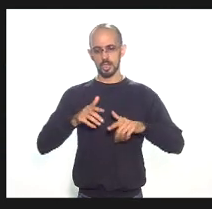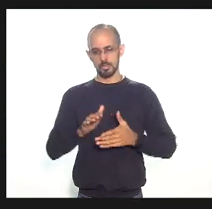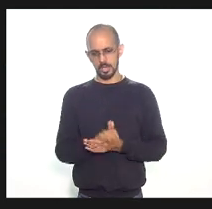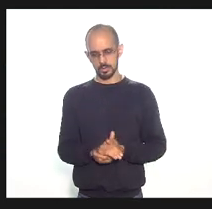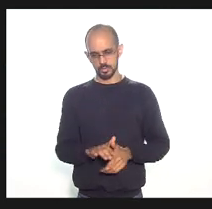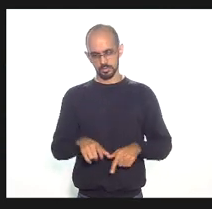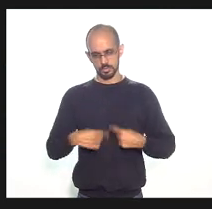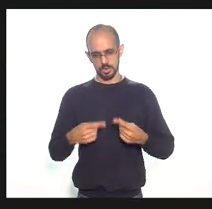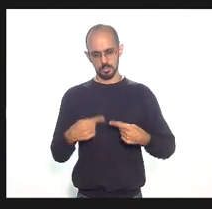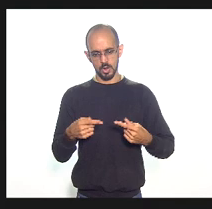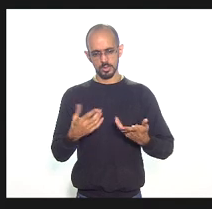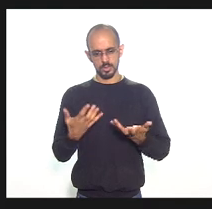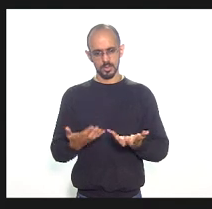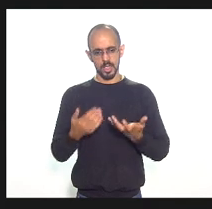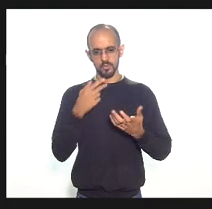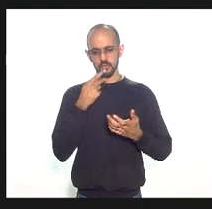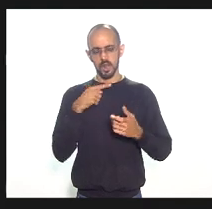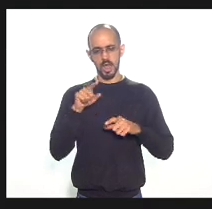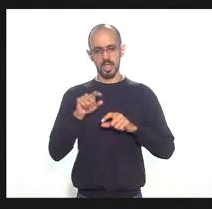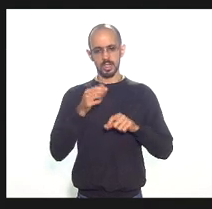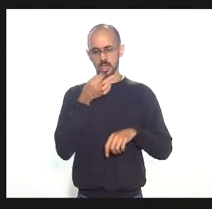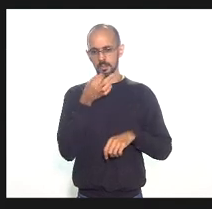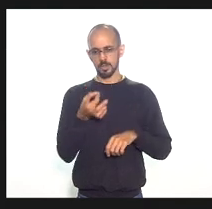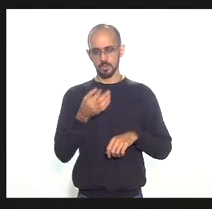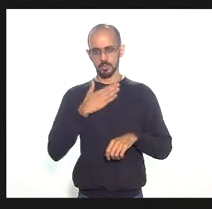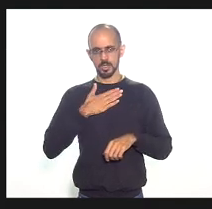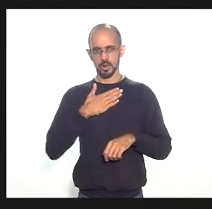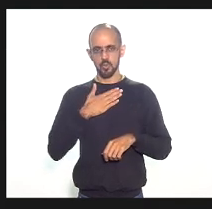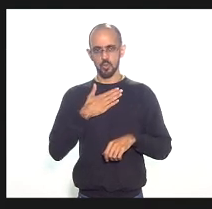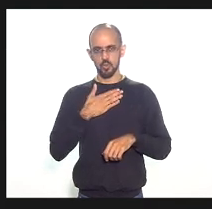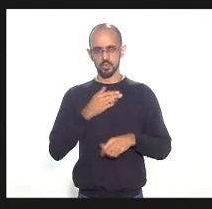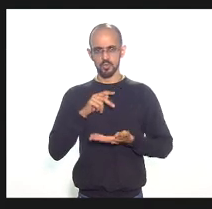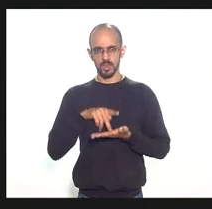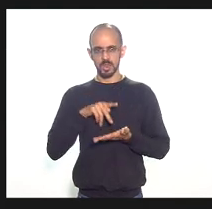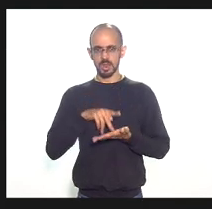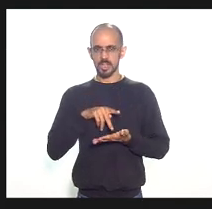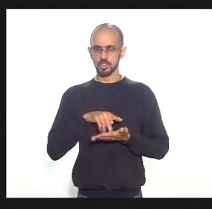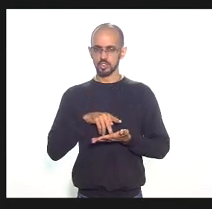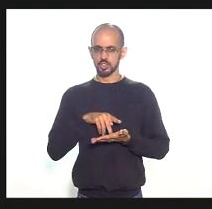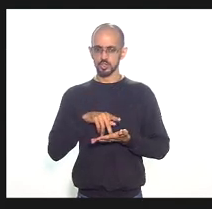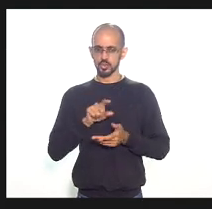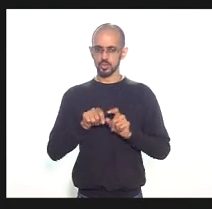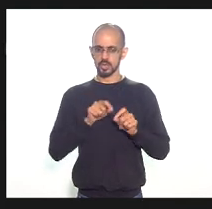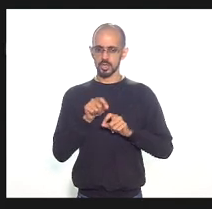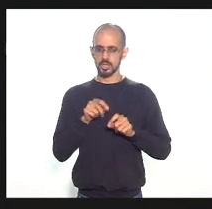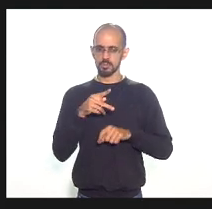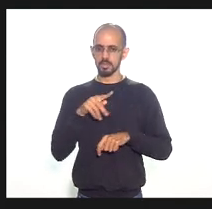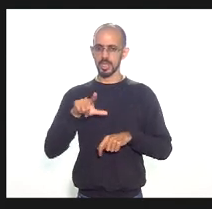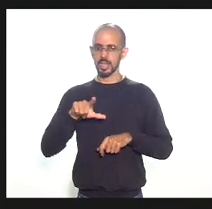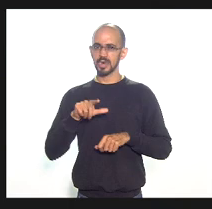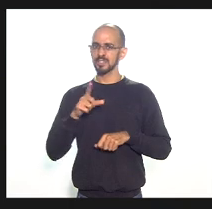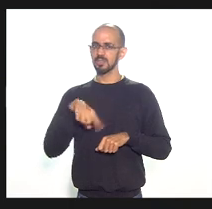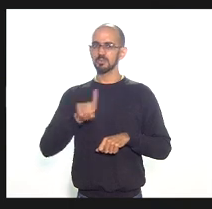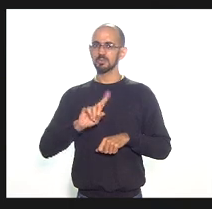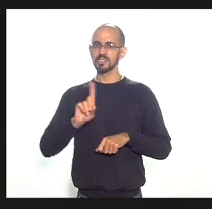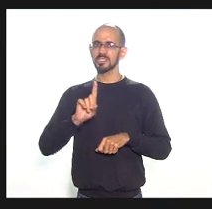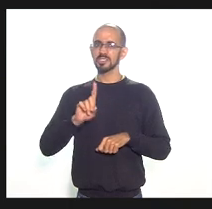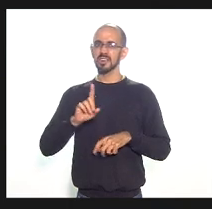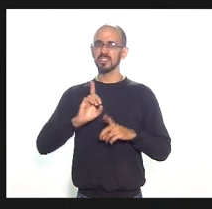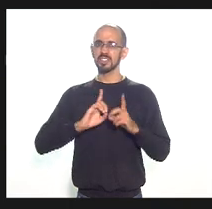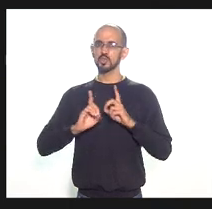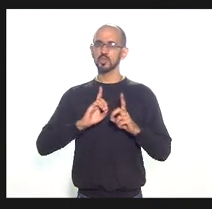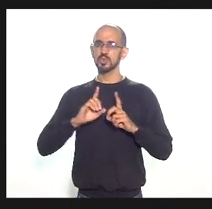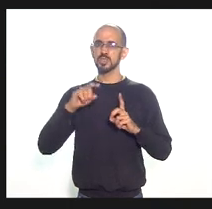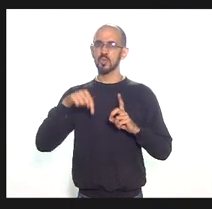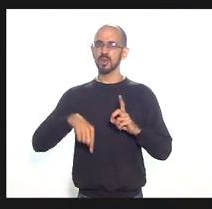depois, seu presidente, queria dizer o seguinte, na minha opinião sincera, esse projeto não tinha nem que estar em pauta. Eu